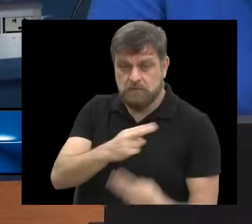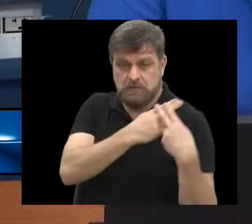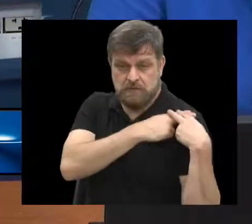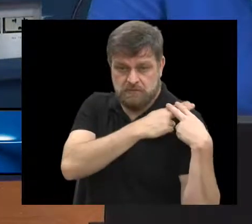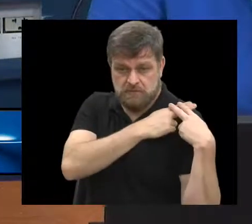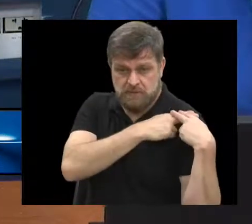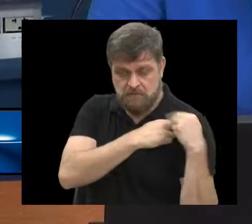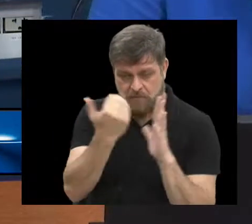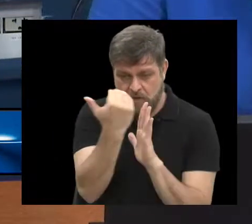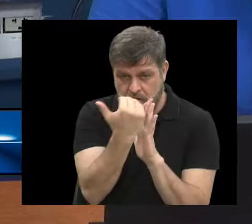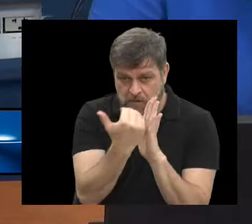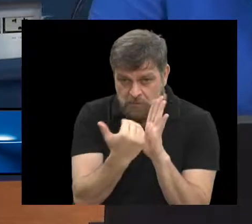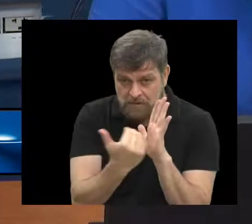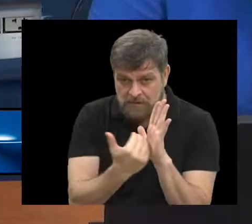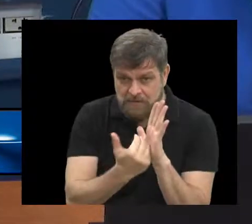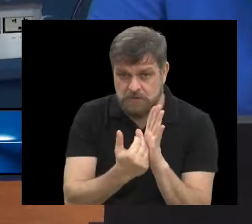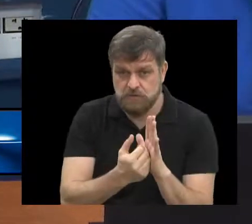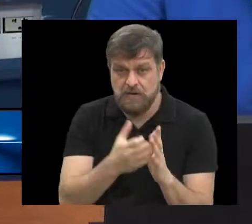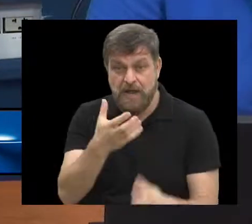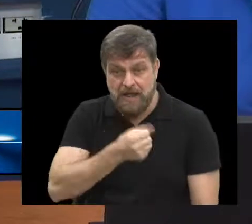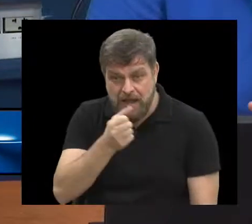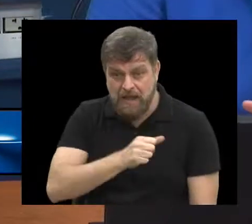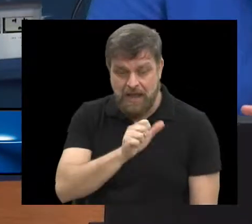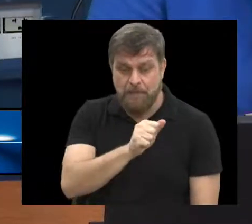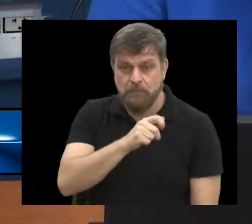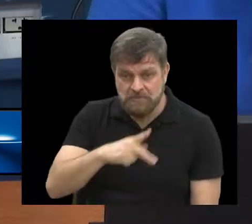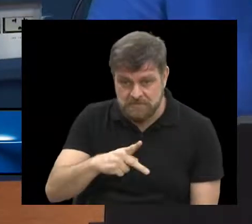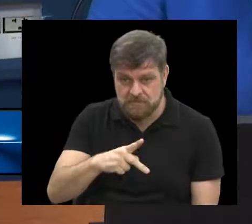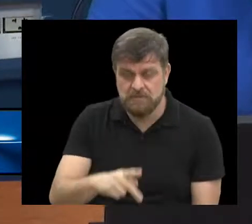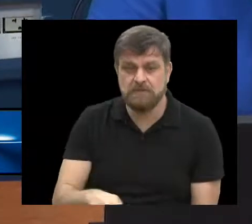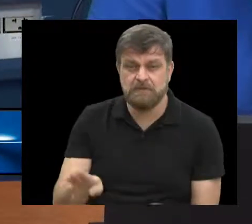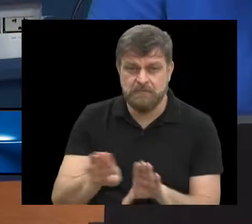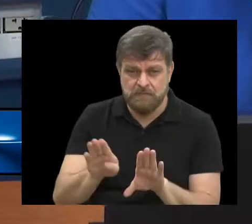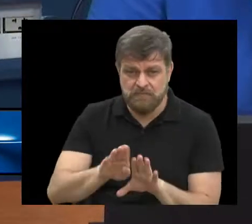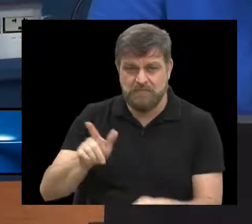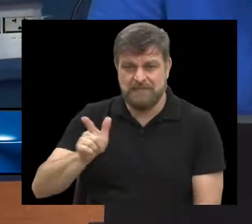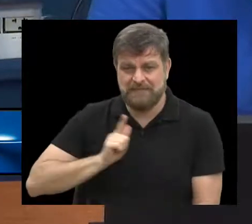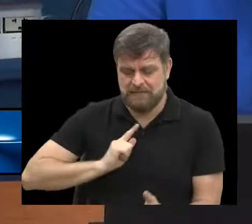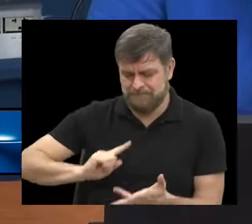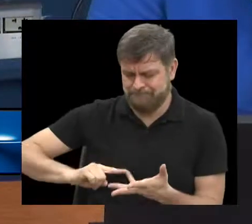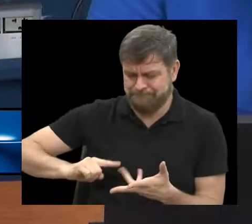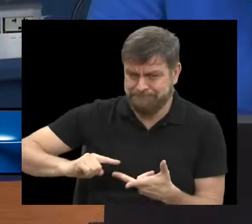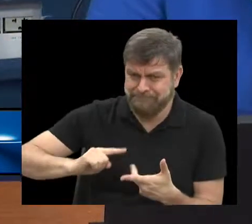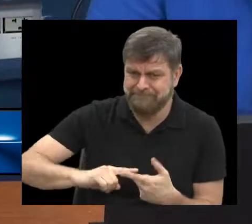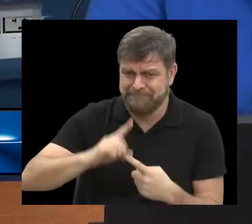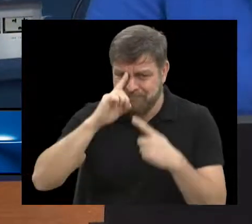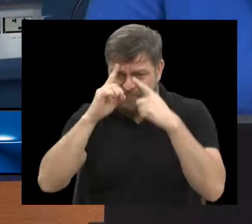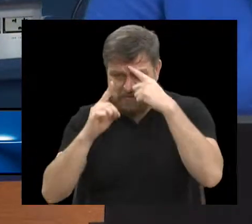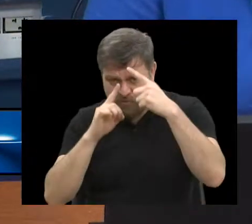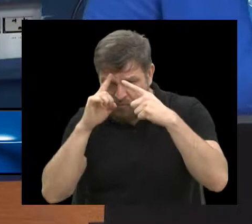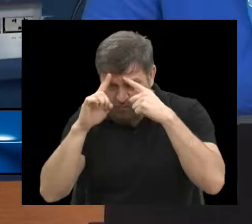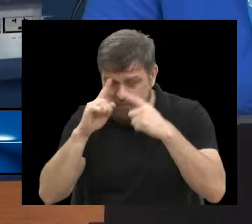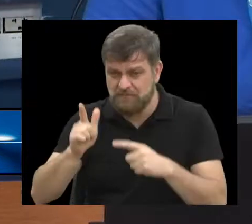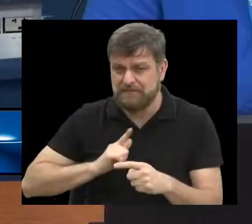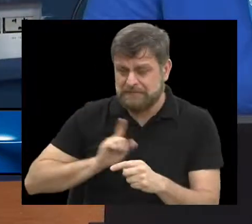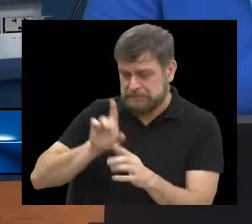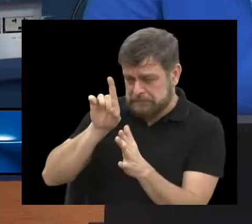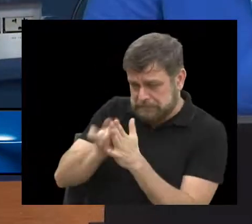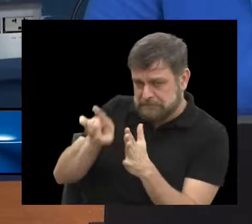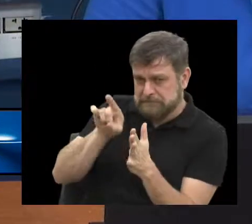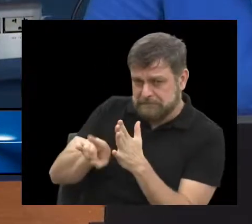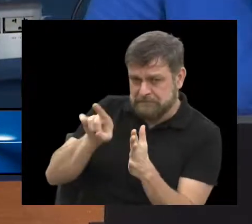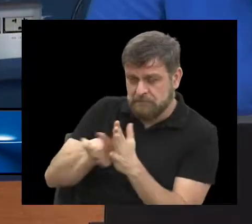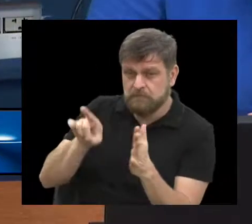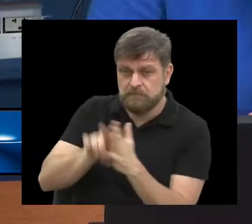Educação Previdenciária. A gente tem várias demandas, tem vários questionamentos aqui.